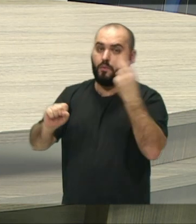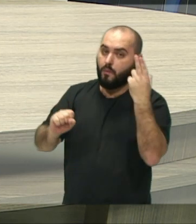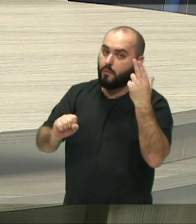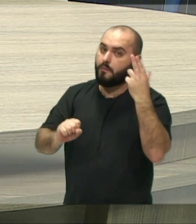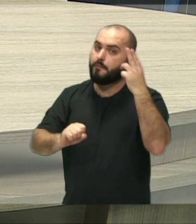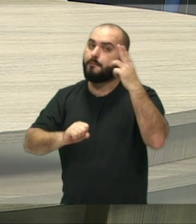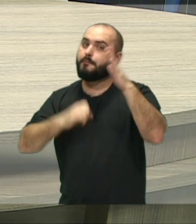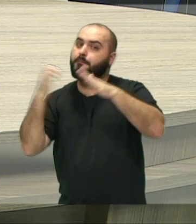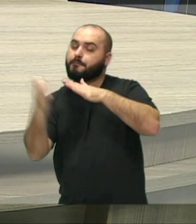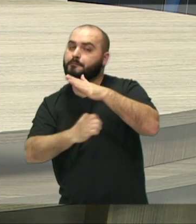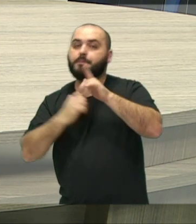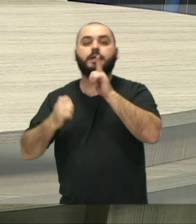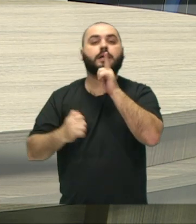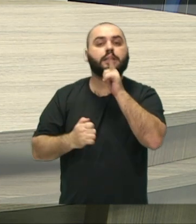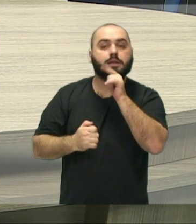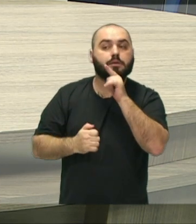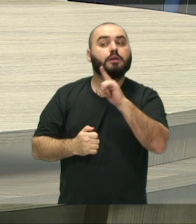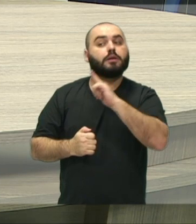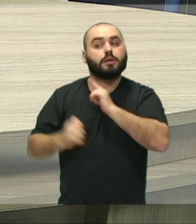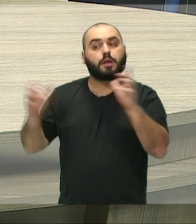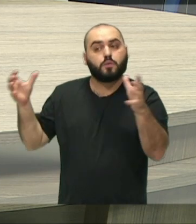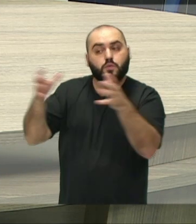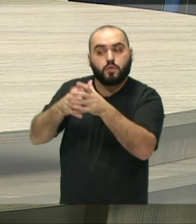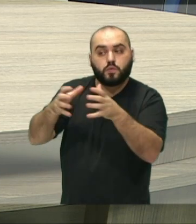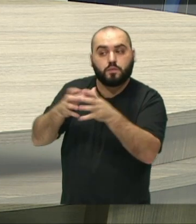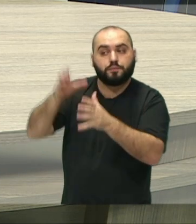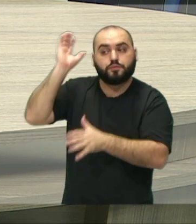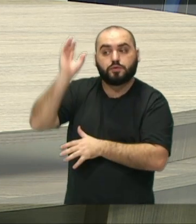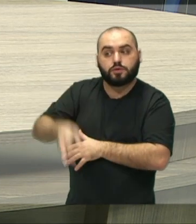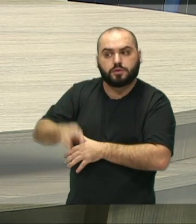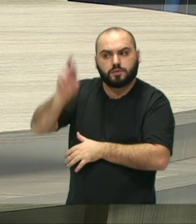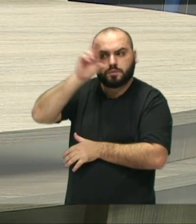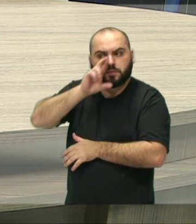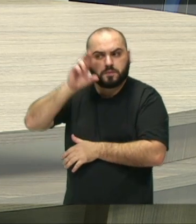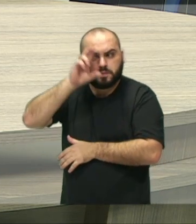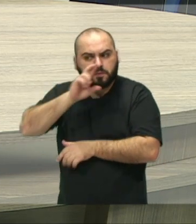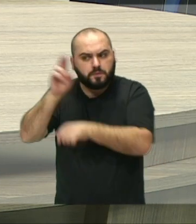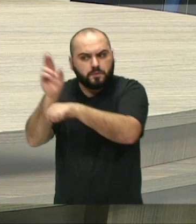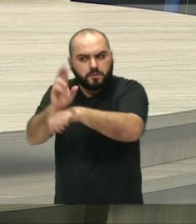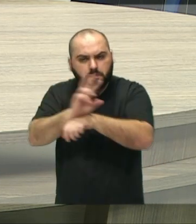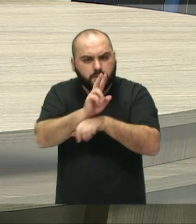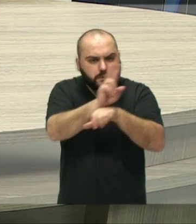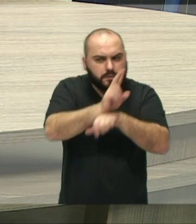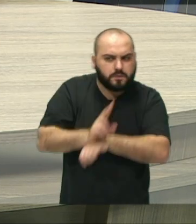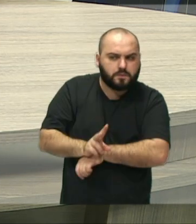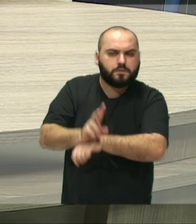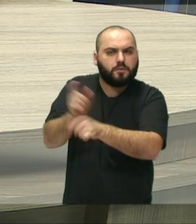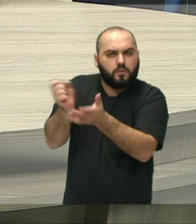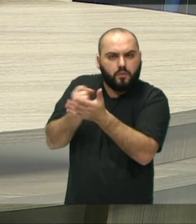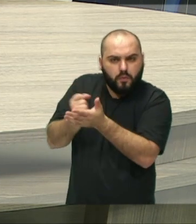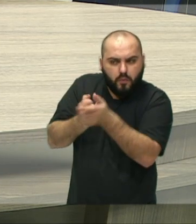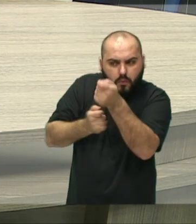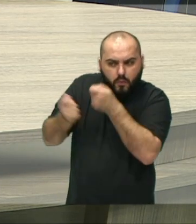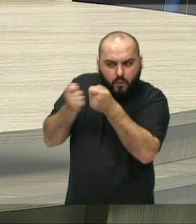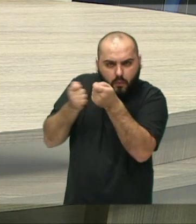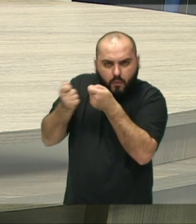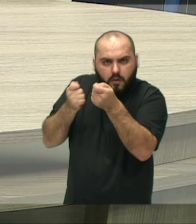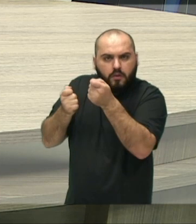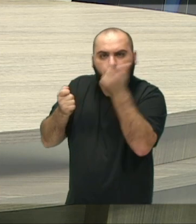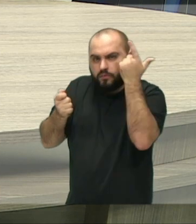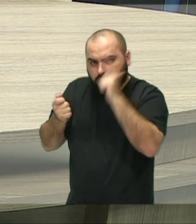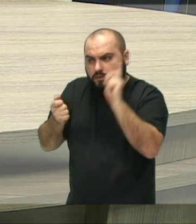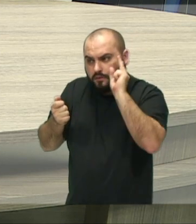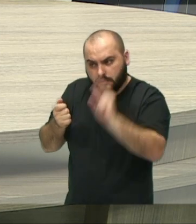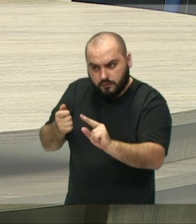também já tem um corpo de técnicos para fazer essa, não uma fiscalização, mas esse controle ao montante do